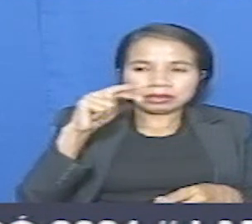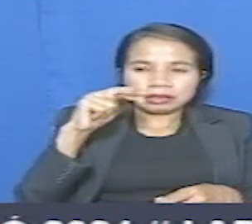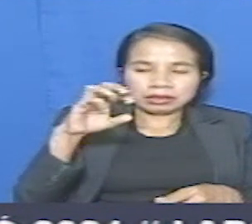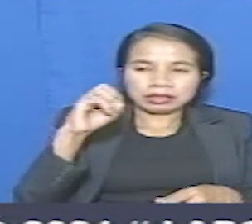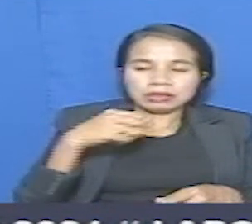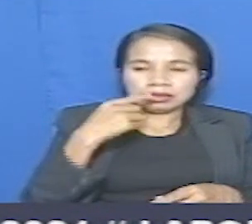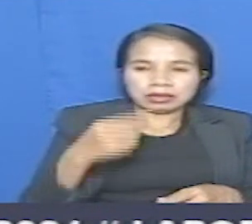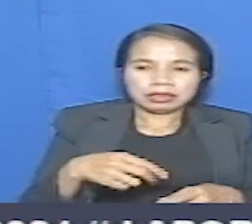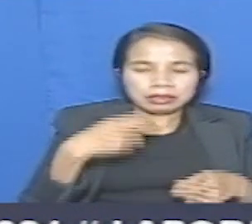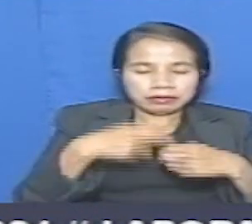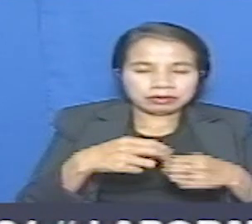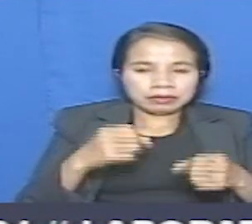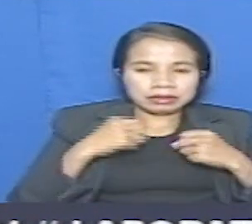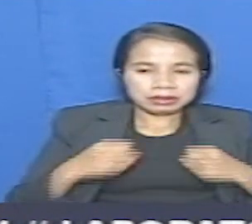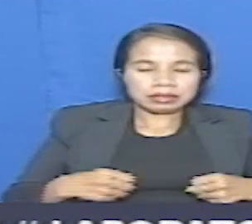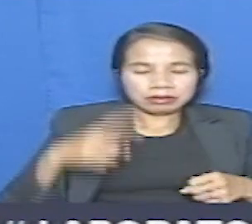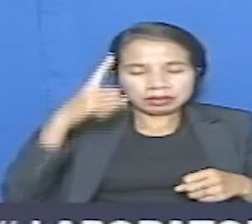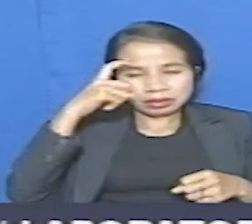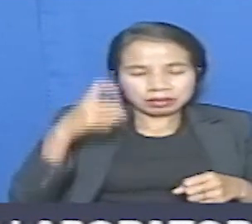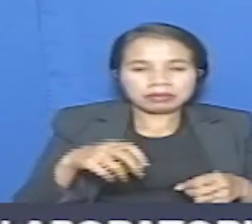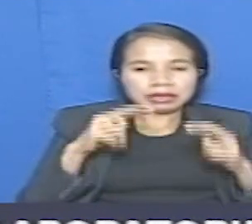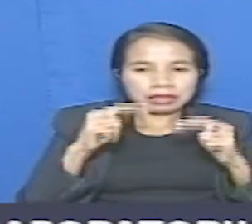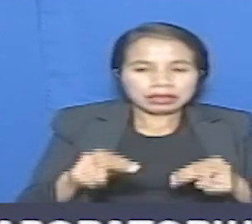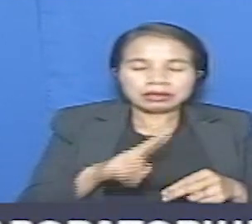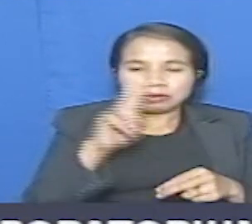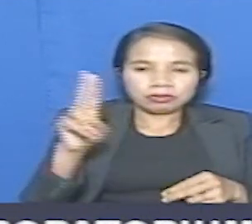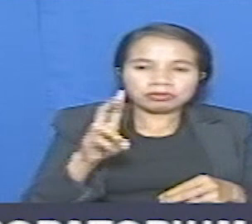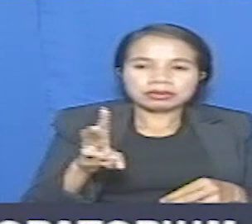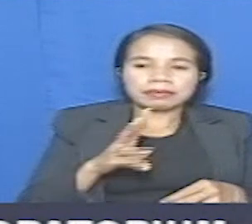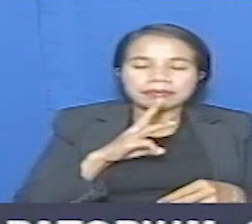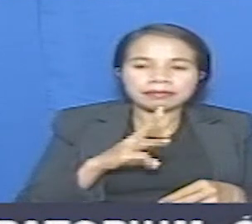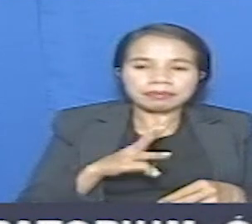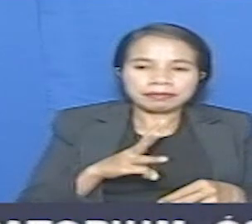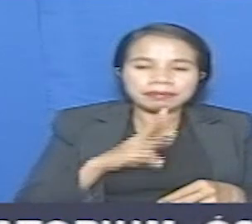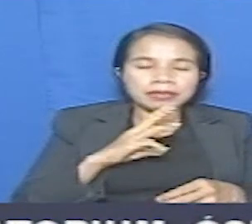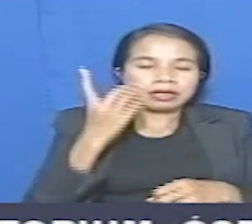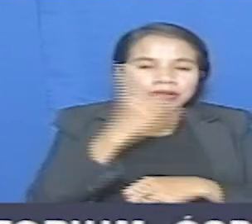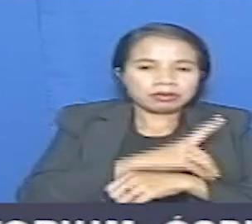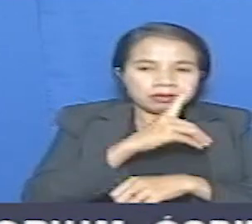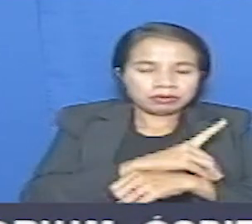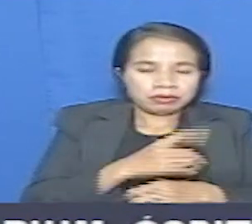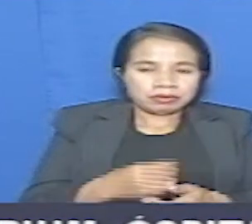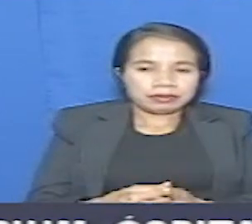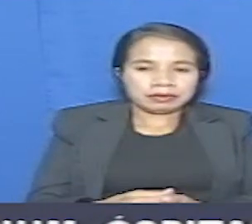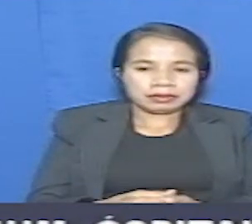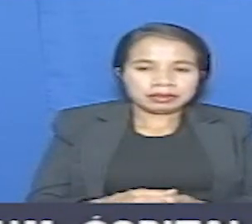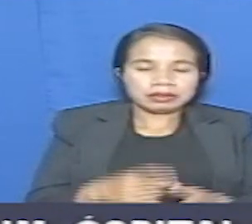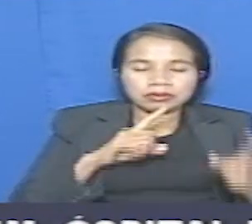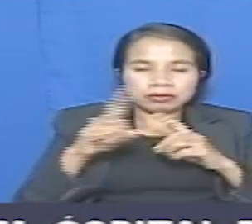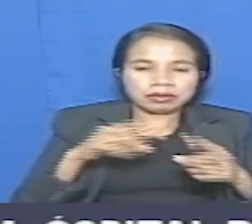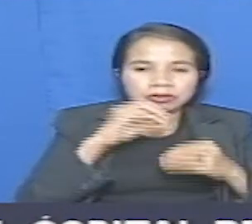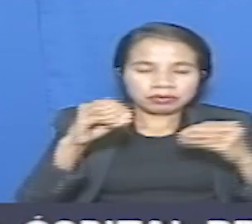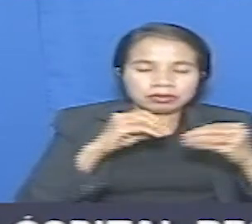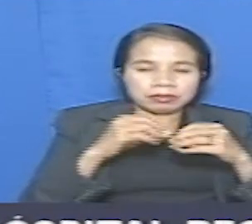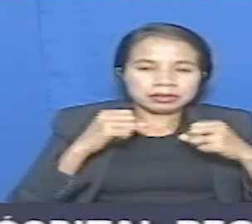saúde, mas be tamba necessidade obriga sira tem que consumo loron loron. E ita kulia kona be dane nini impacto ba be saúde ne